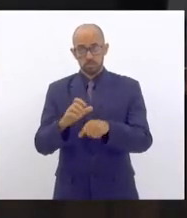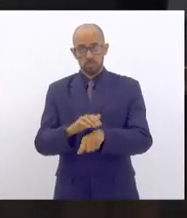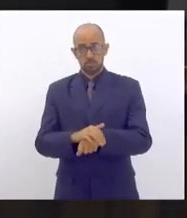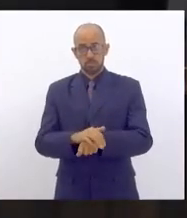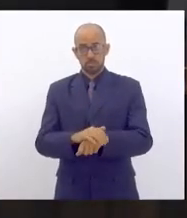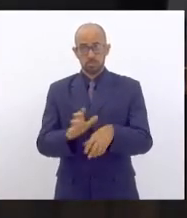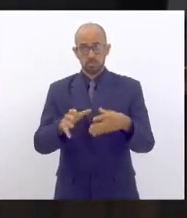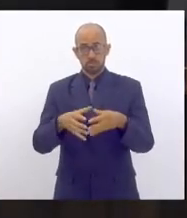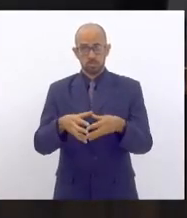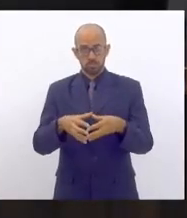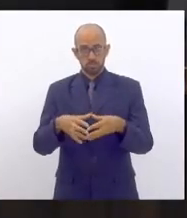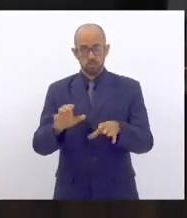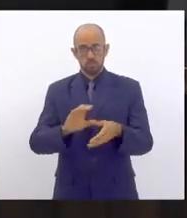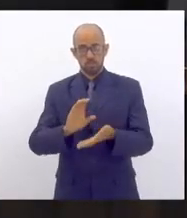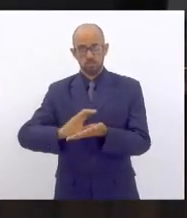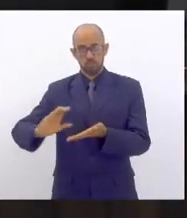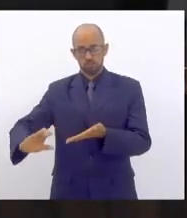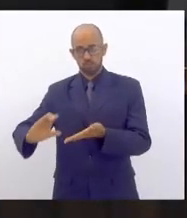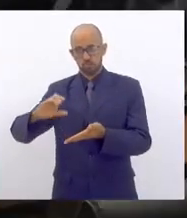deputado Eliomar Coelho.